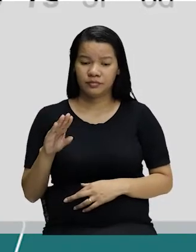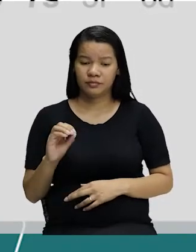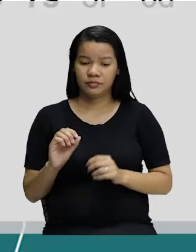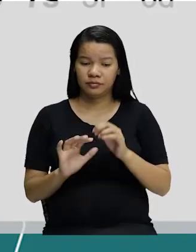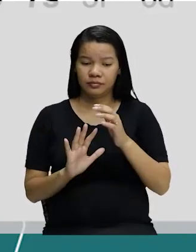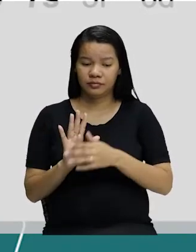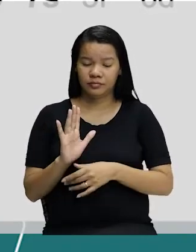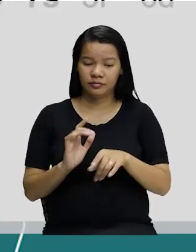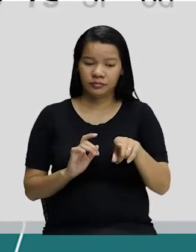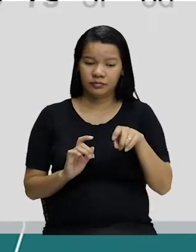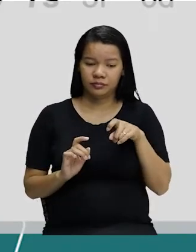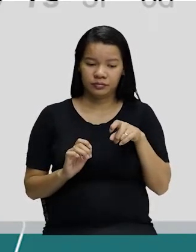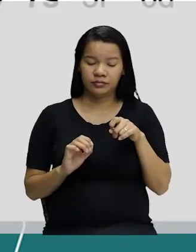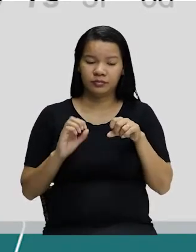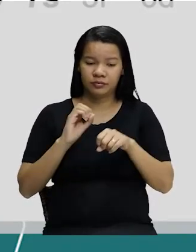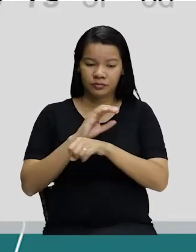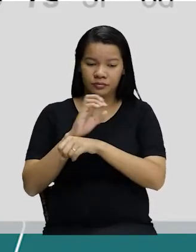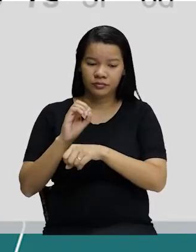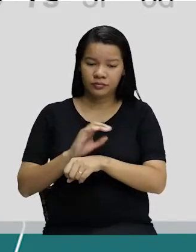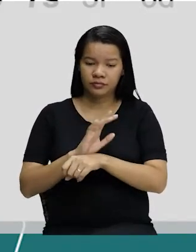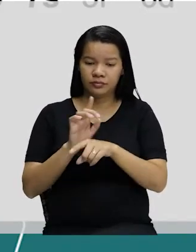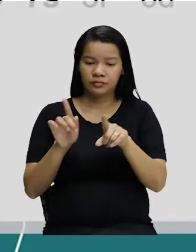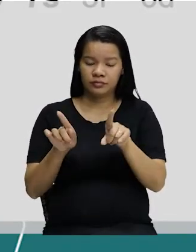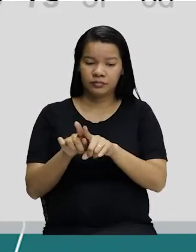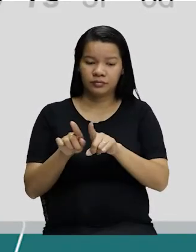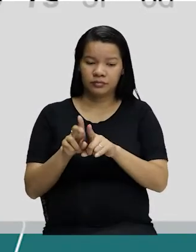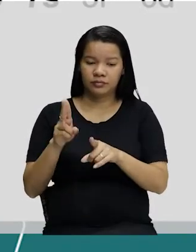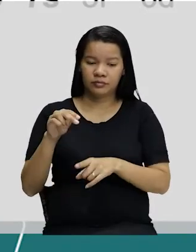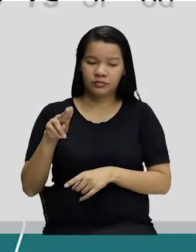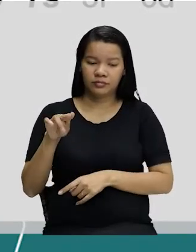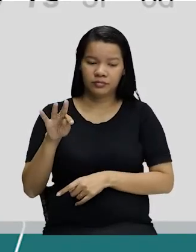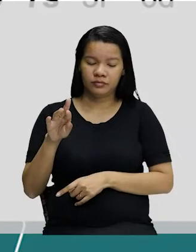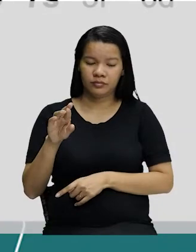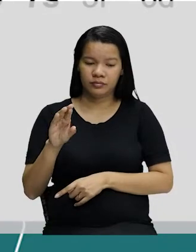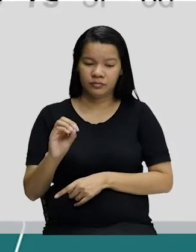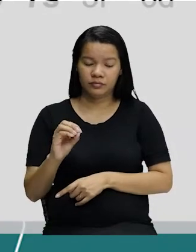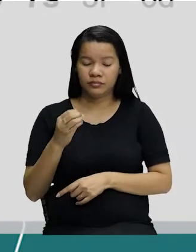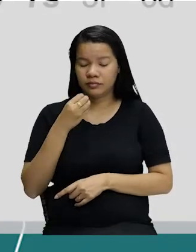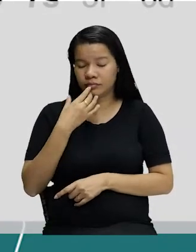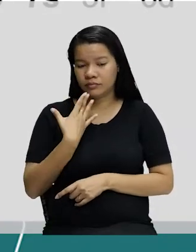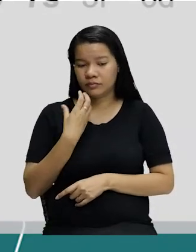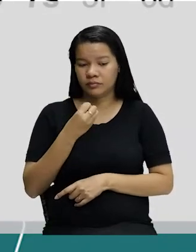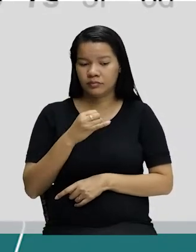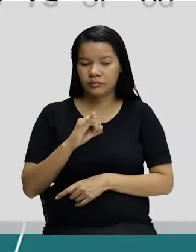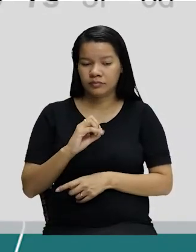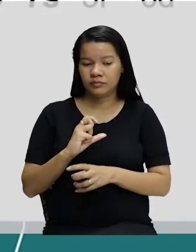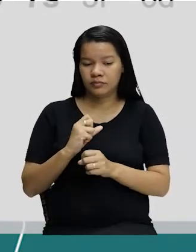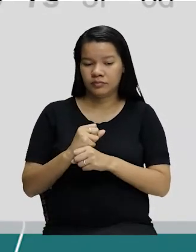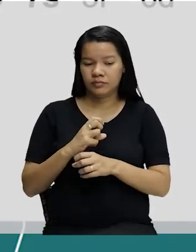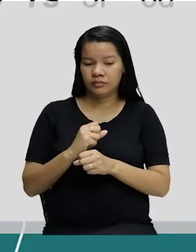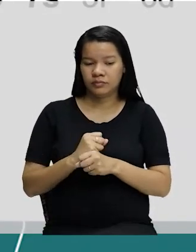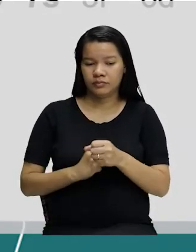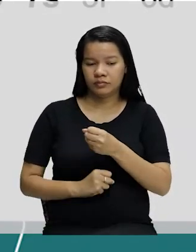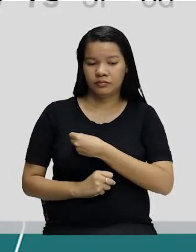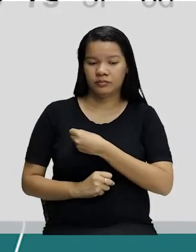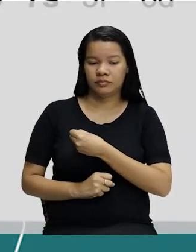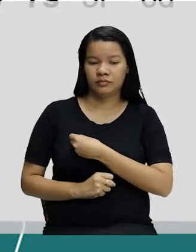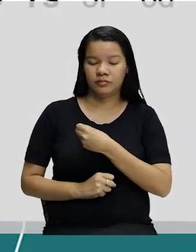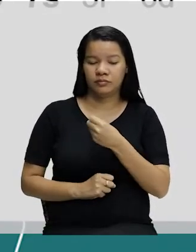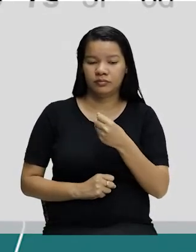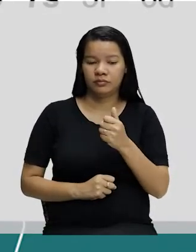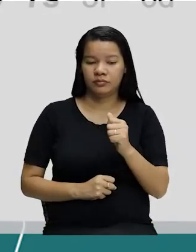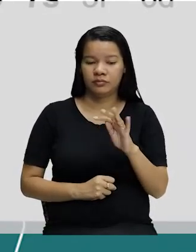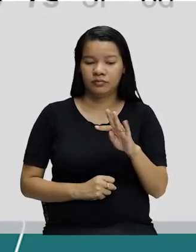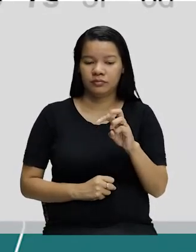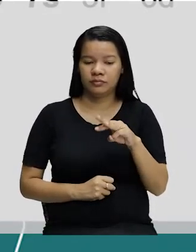X e a emissão de um nêutron. Bom, somando aqui os números atômicos, 36